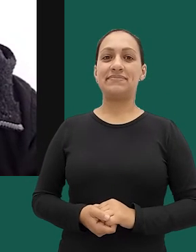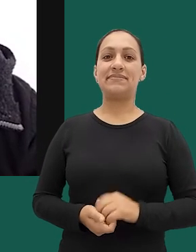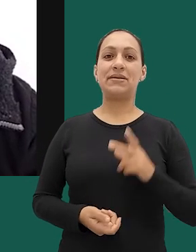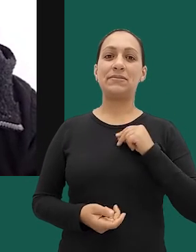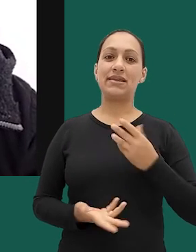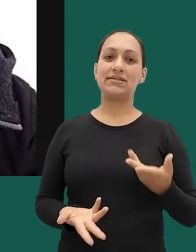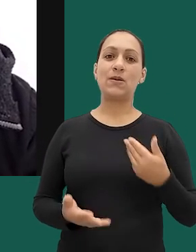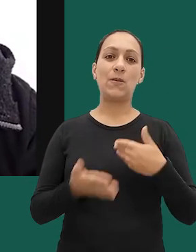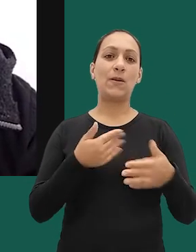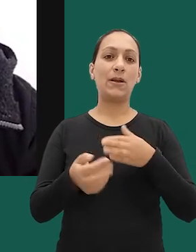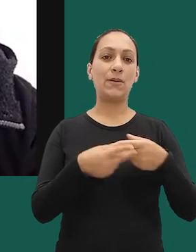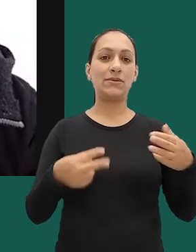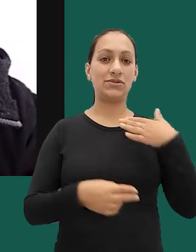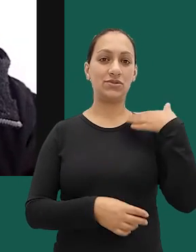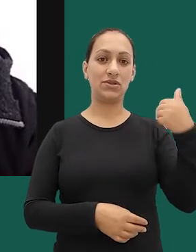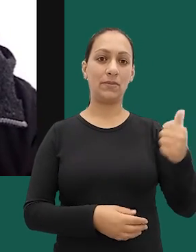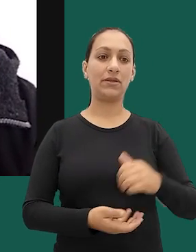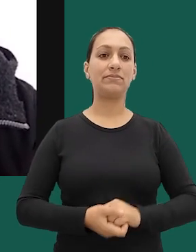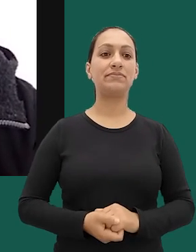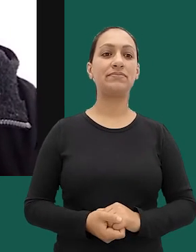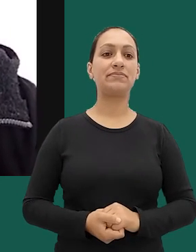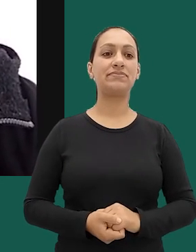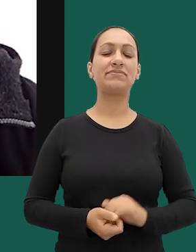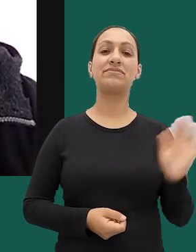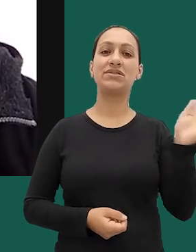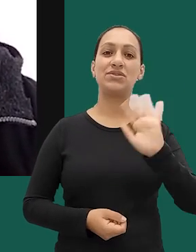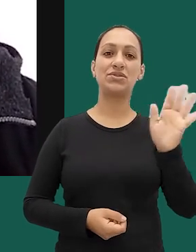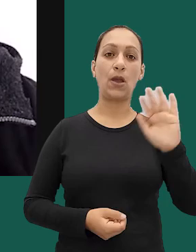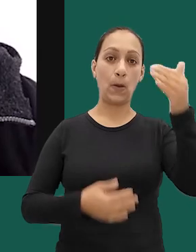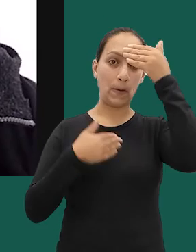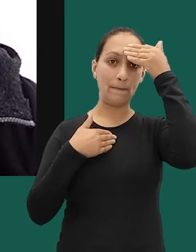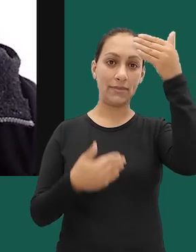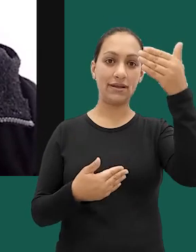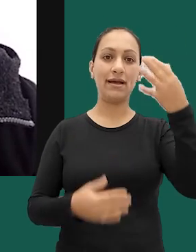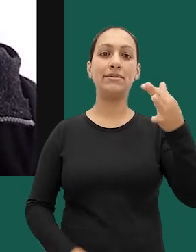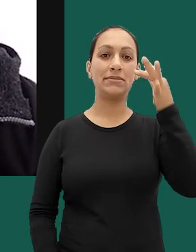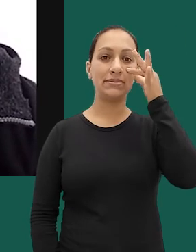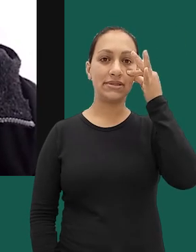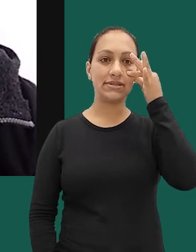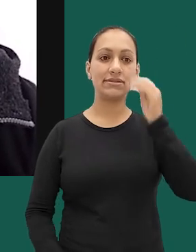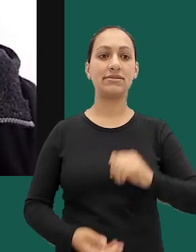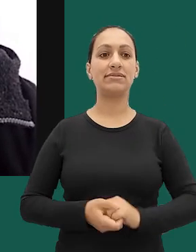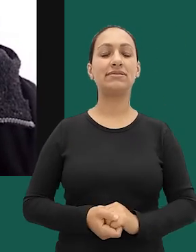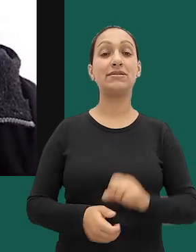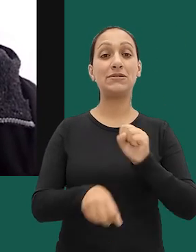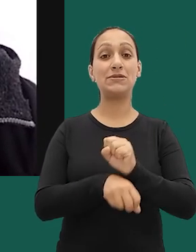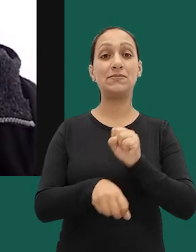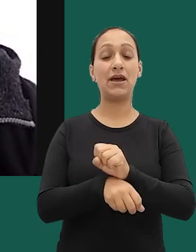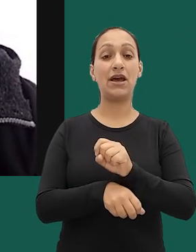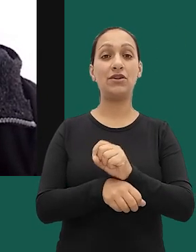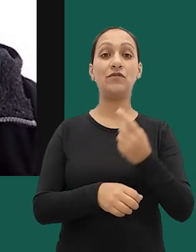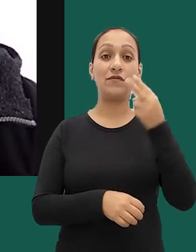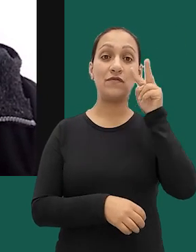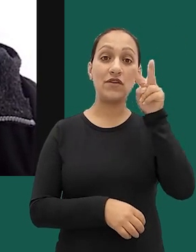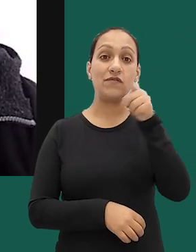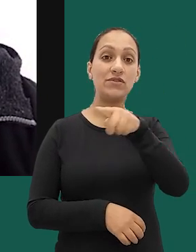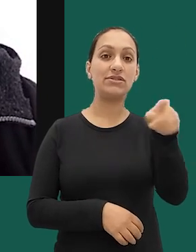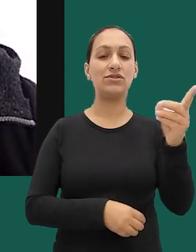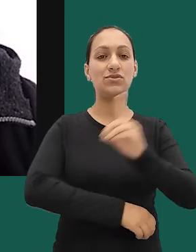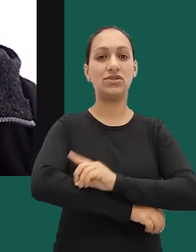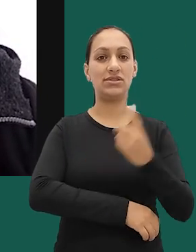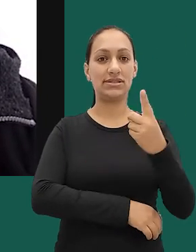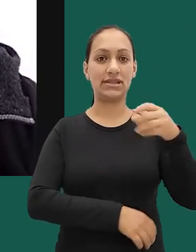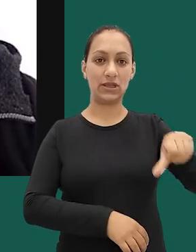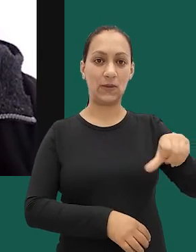qualquer coisa, só nos chamar. Tá bom. Tchau, gente. Obrigada pela presença e espero ver vocês no dia 19.